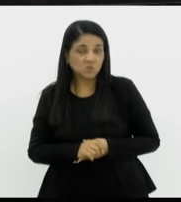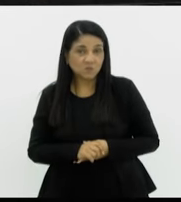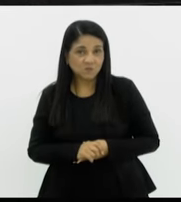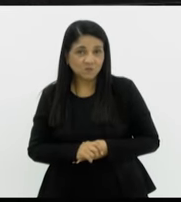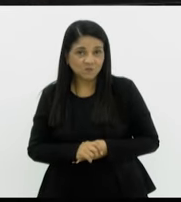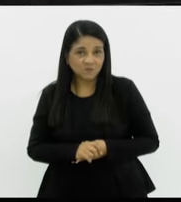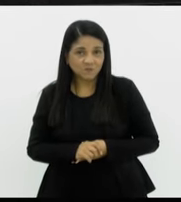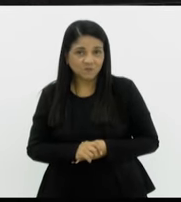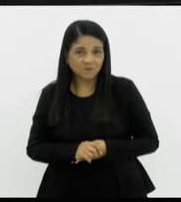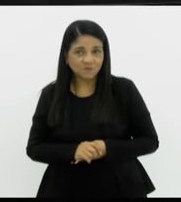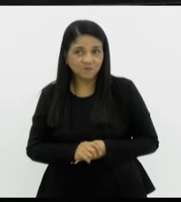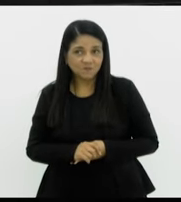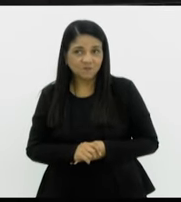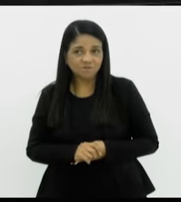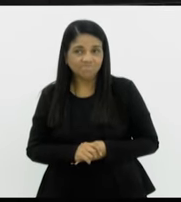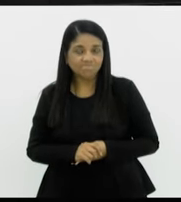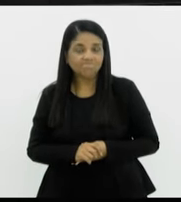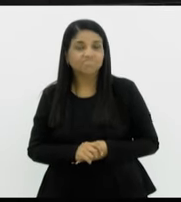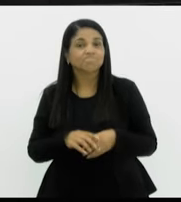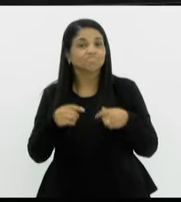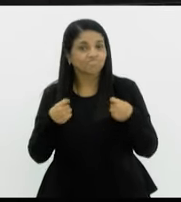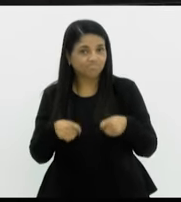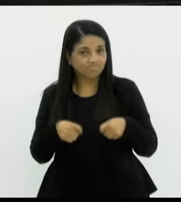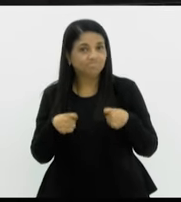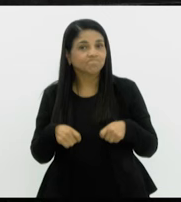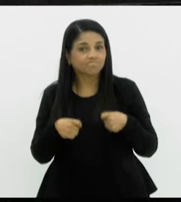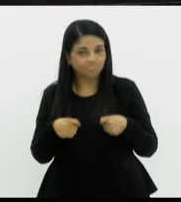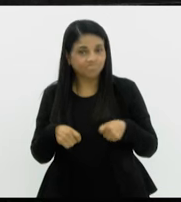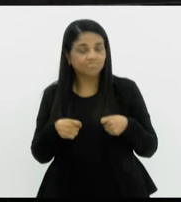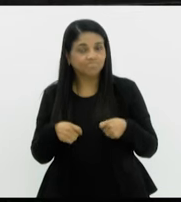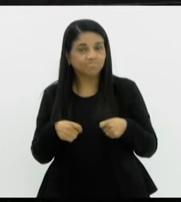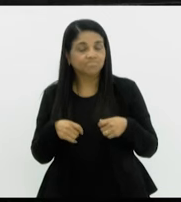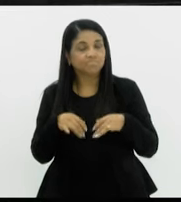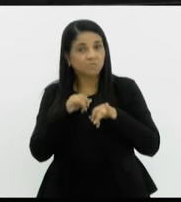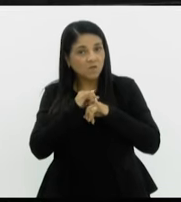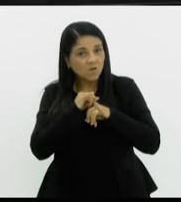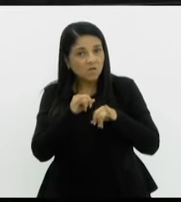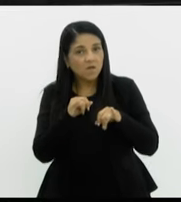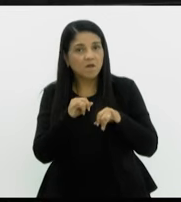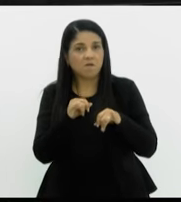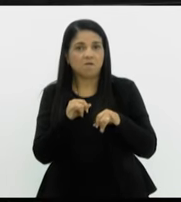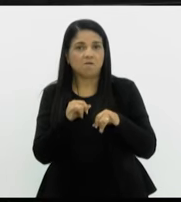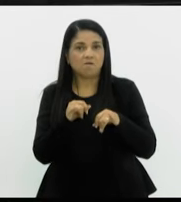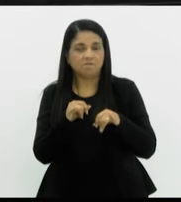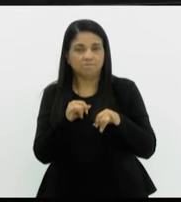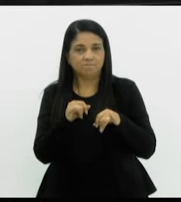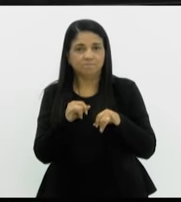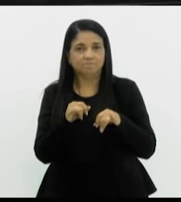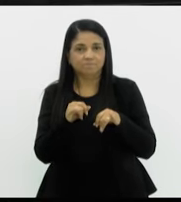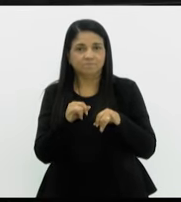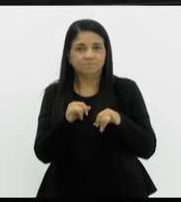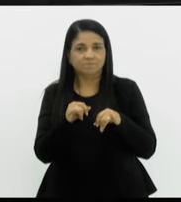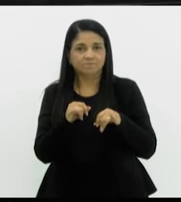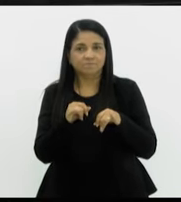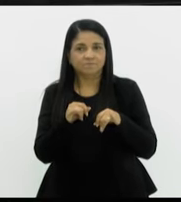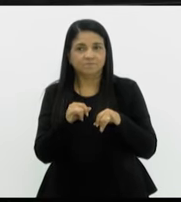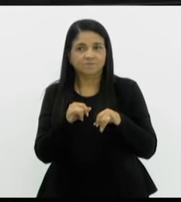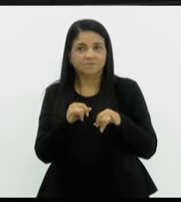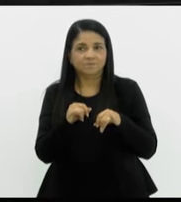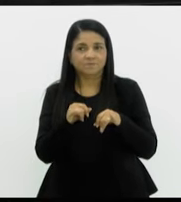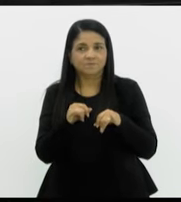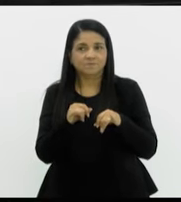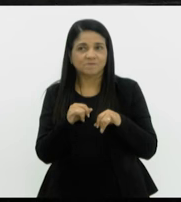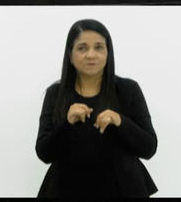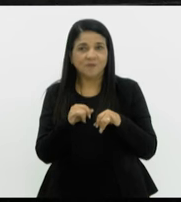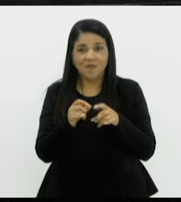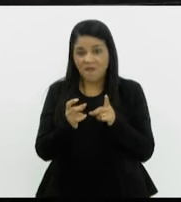é necessário que a gente também reafirme essas questões, porque não é com